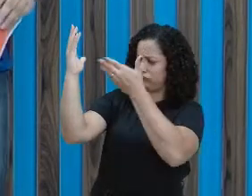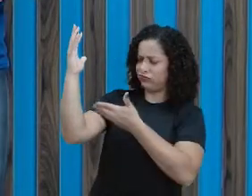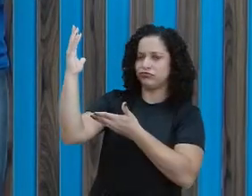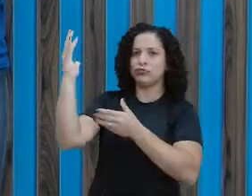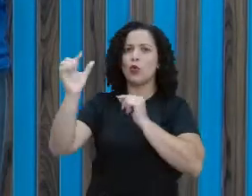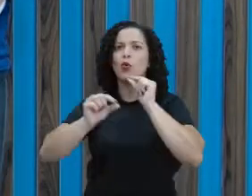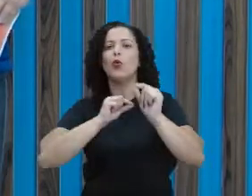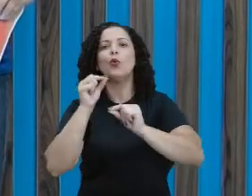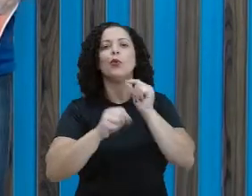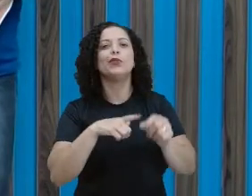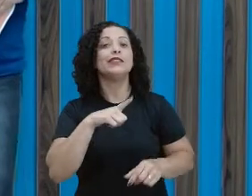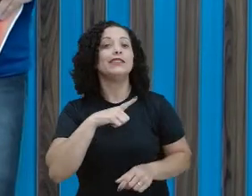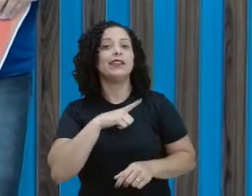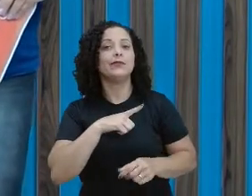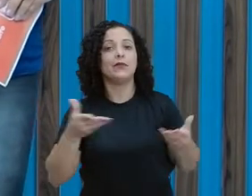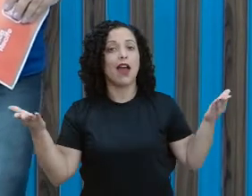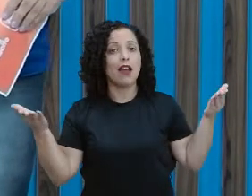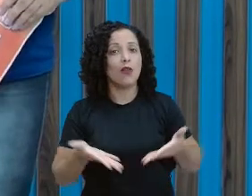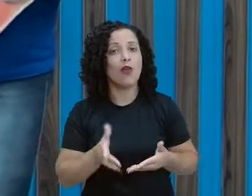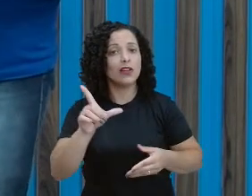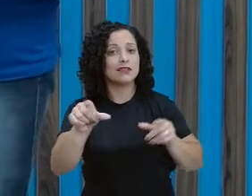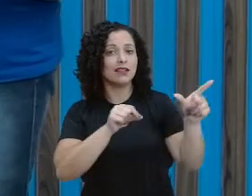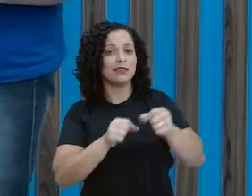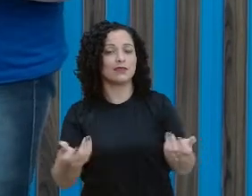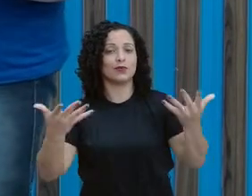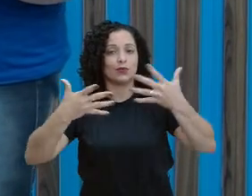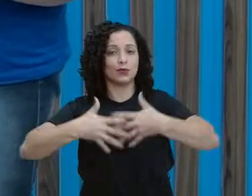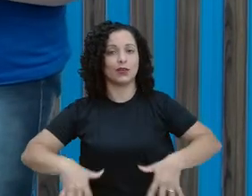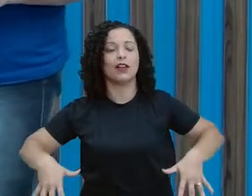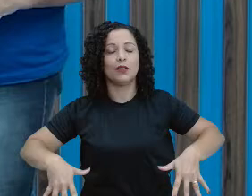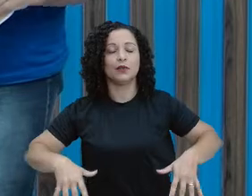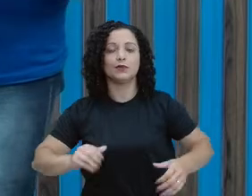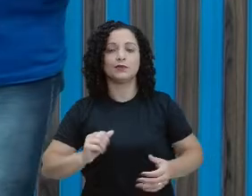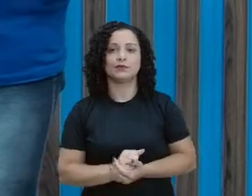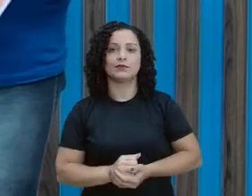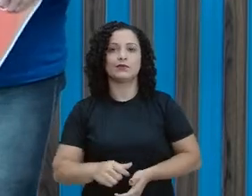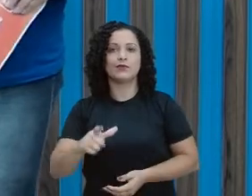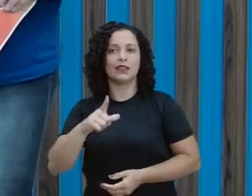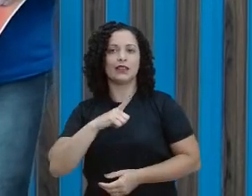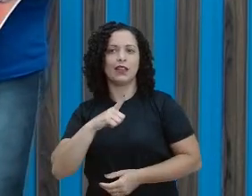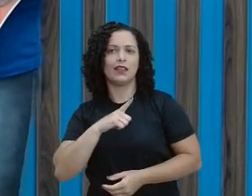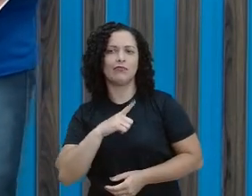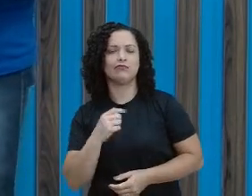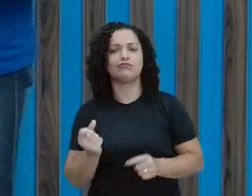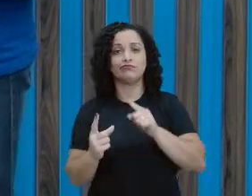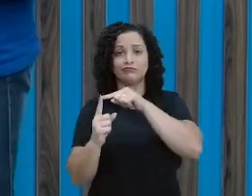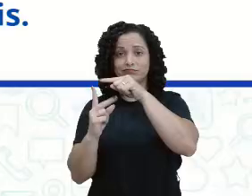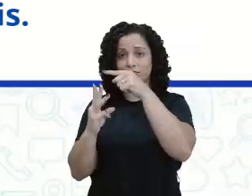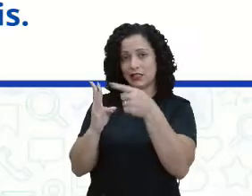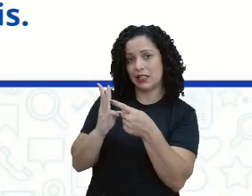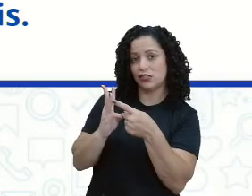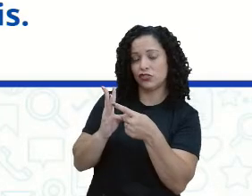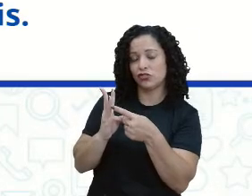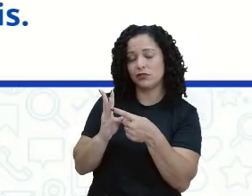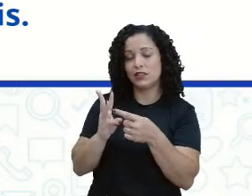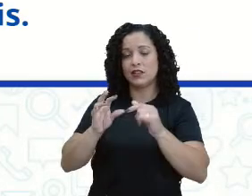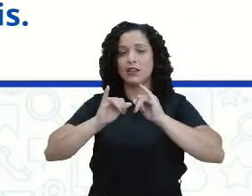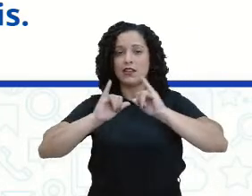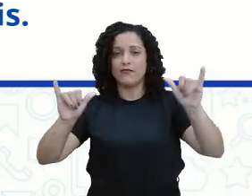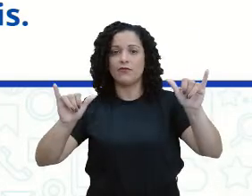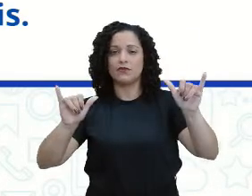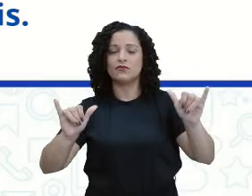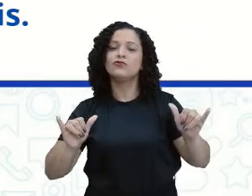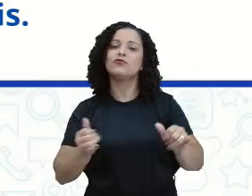temos? Vamos falar agora de seleção natural. Então, na seleção natural nós temos aí 3 informações. São